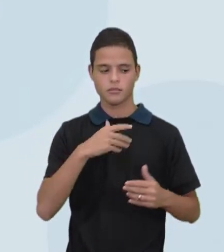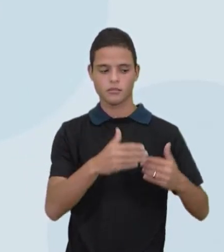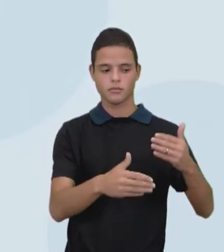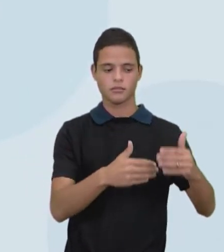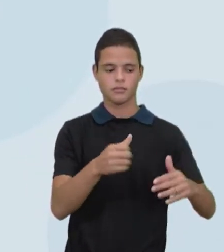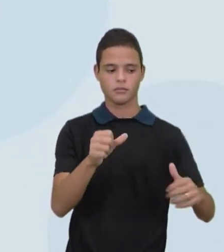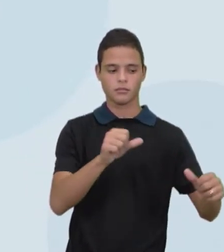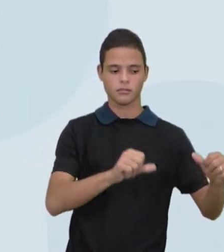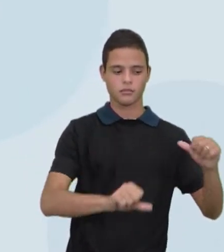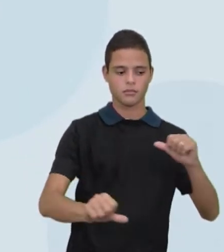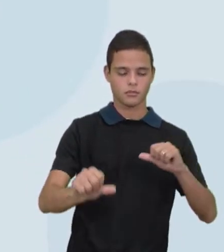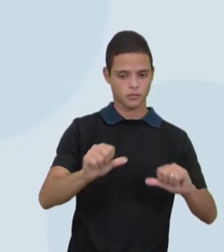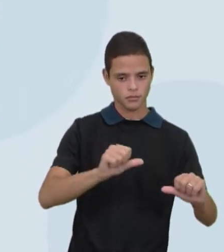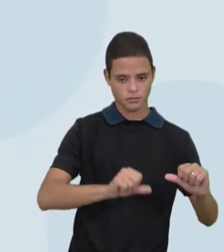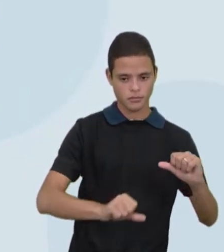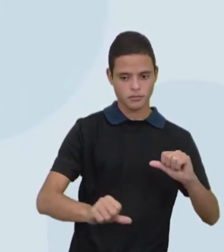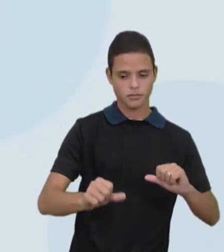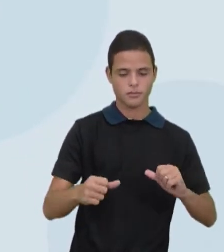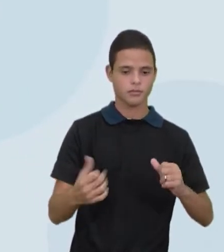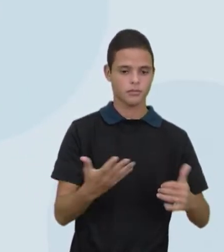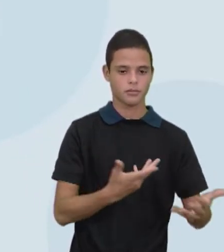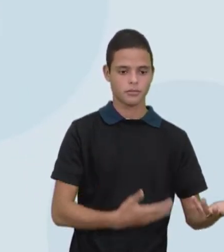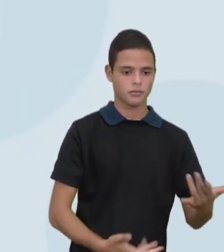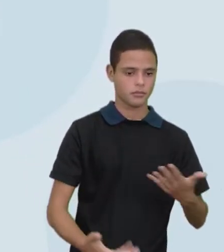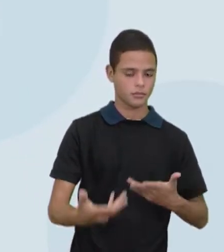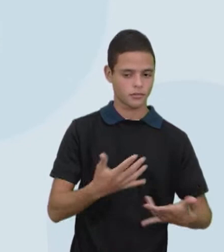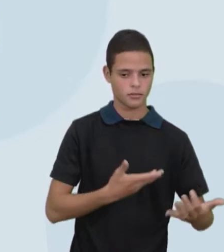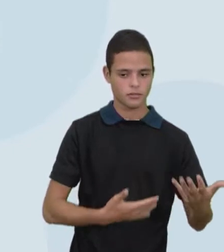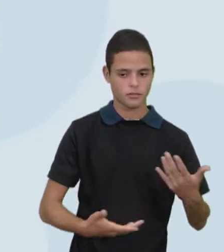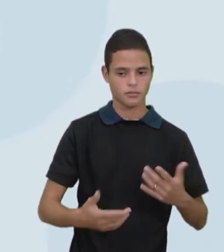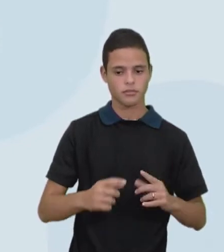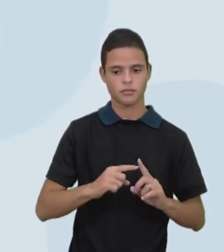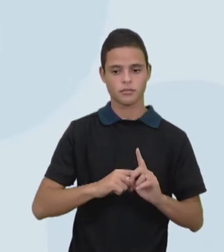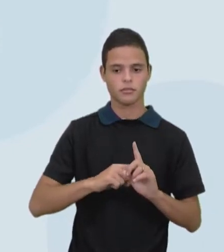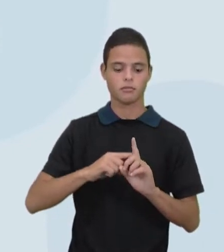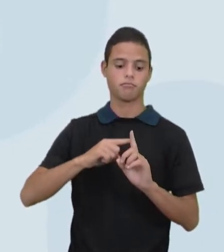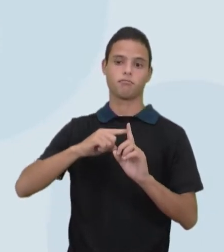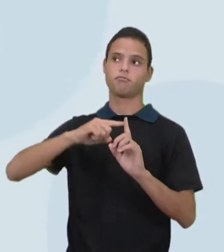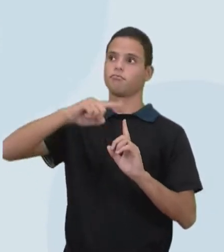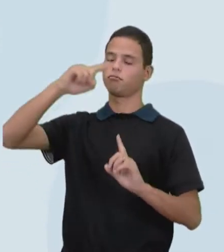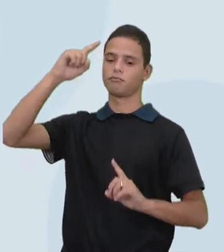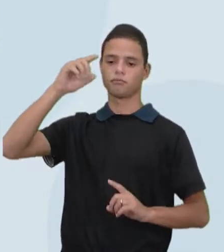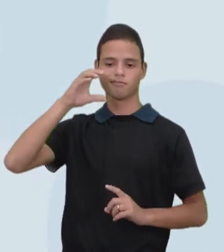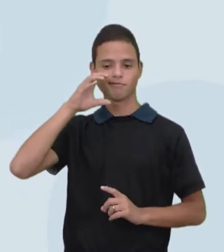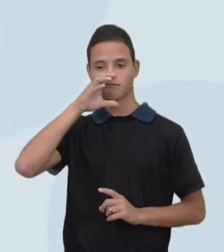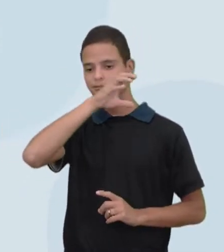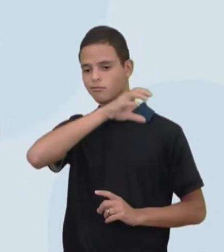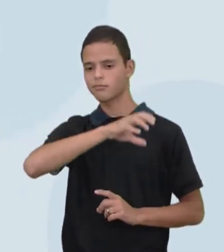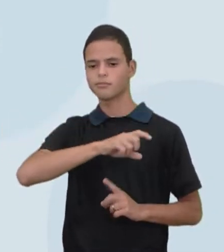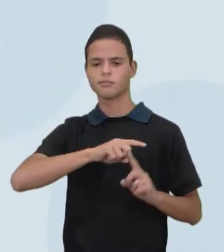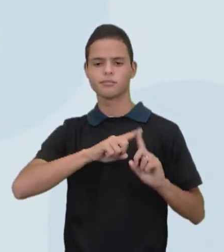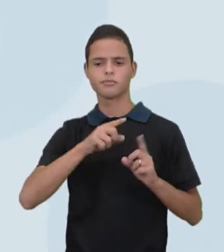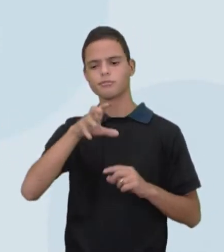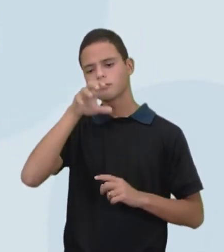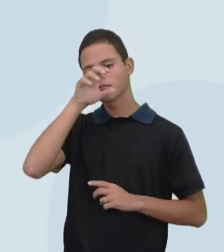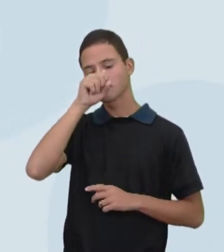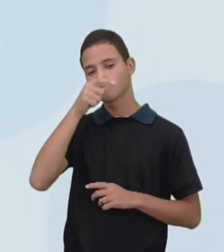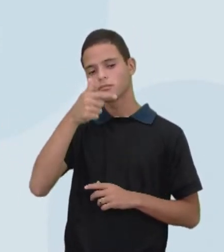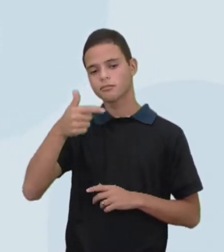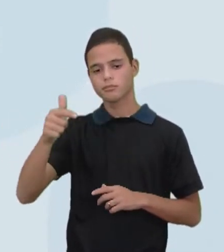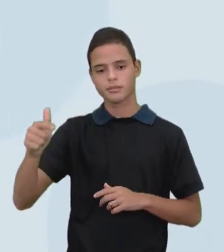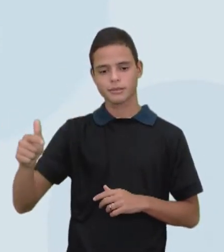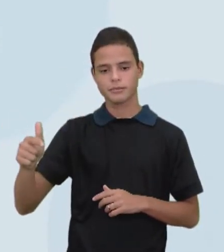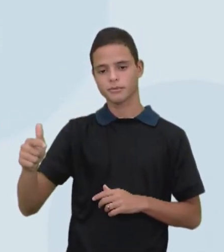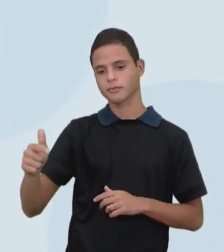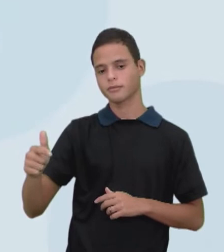mais fazer uma queima, né? O processo químico em ambientes a temperaturas muito elevadas, só que não tem oxigênio. Então,